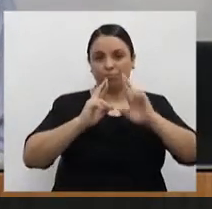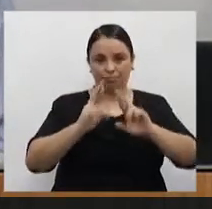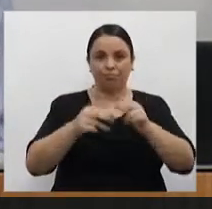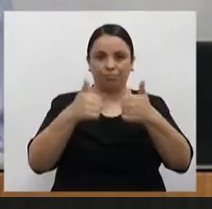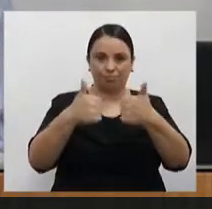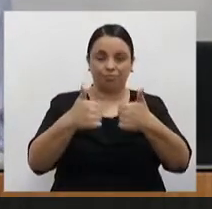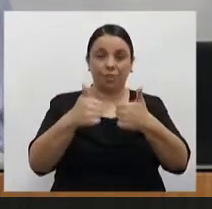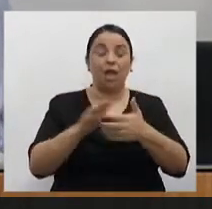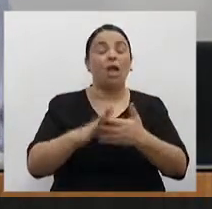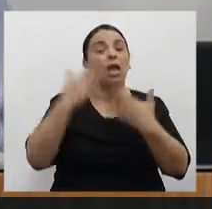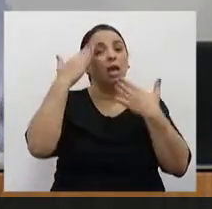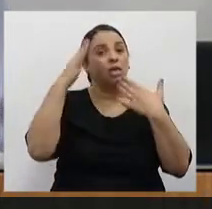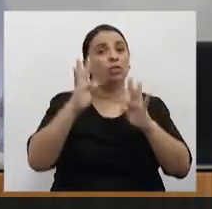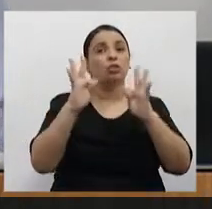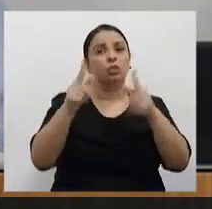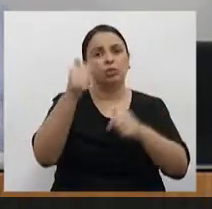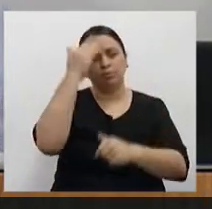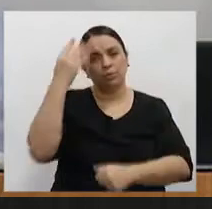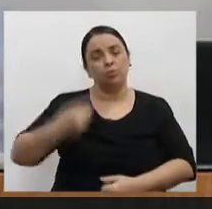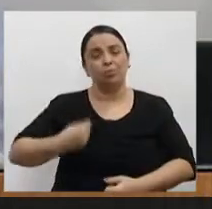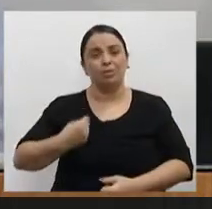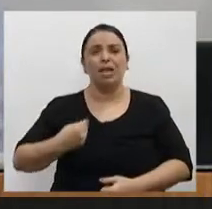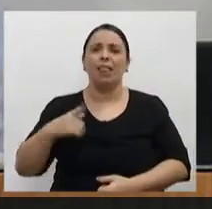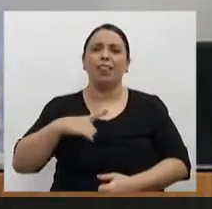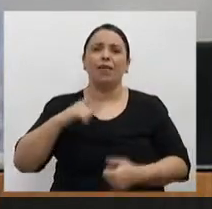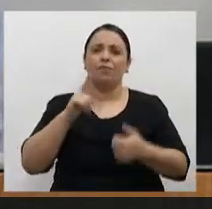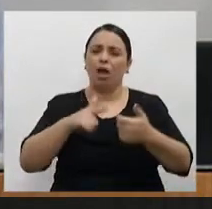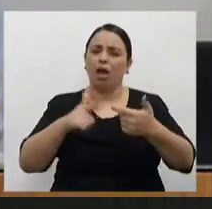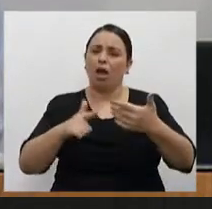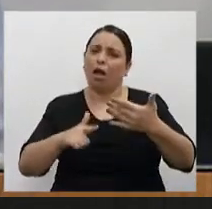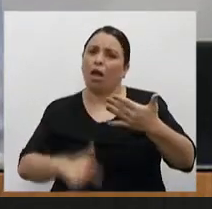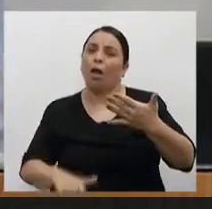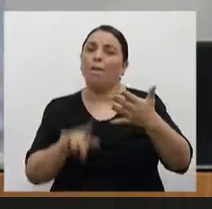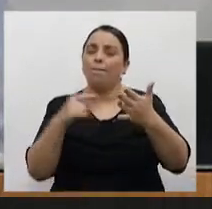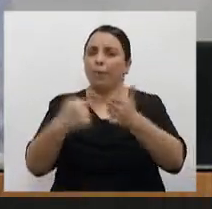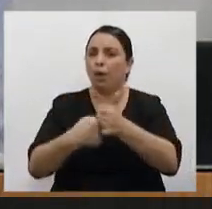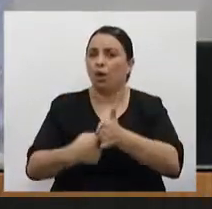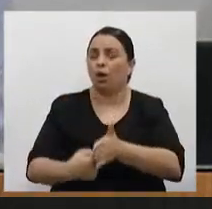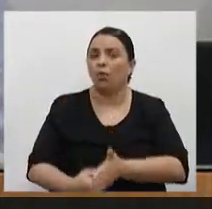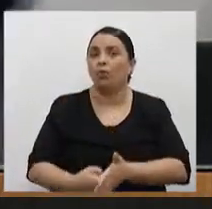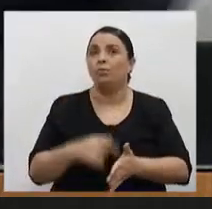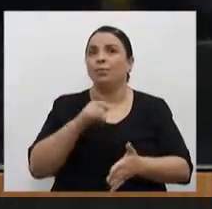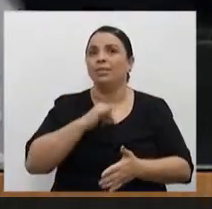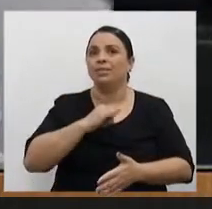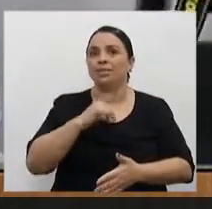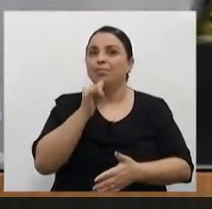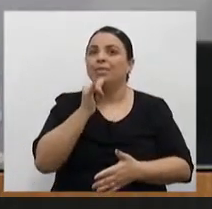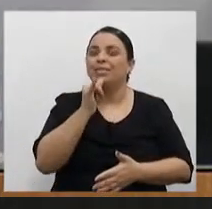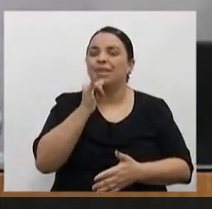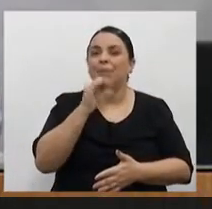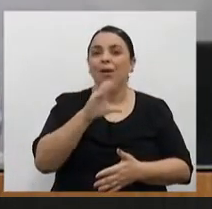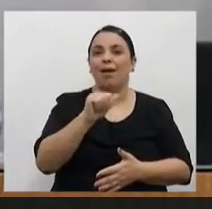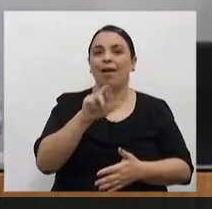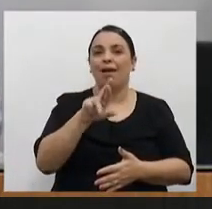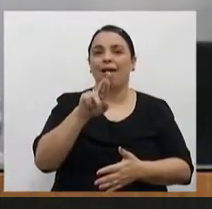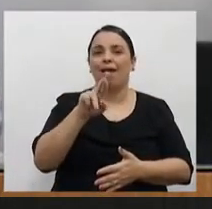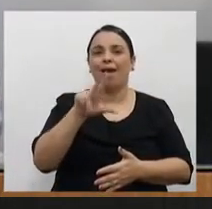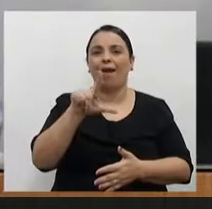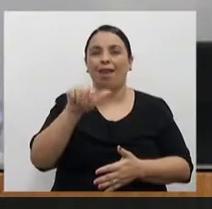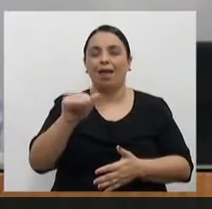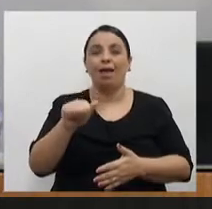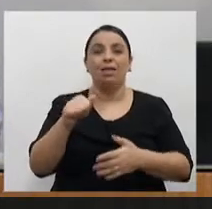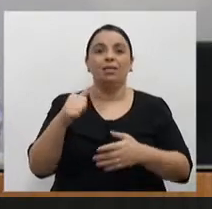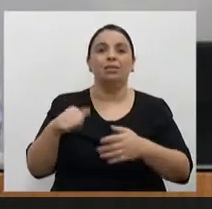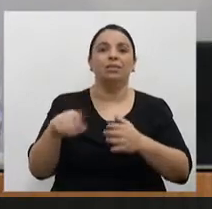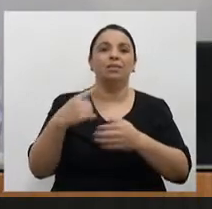todos que estão participando. Temos várias outras perguntas aqui. A Carla, da cidade de Betim, perguntando aqui quando vai sair a